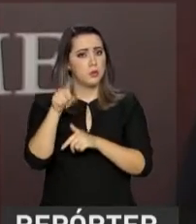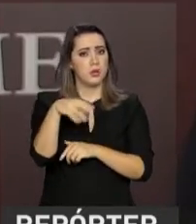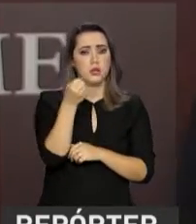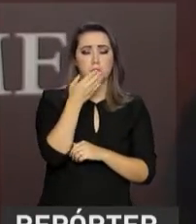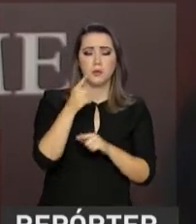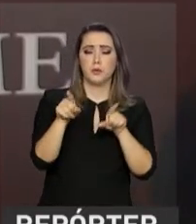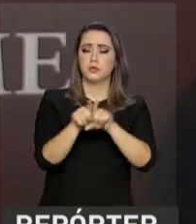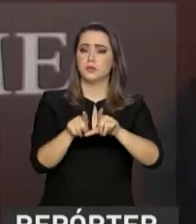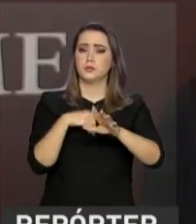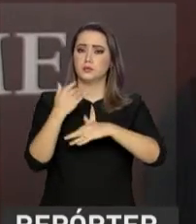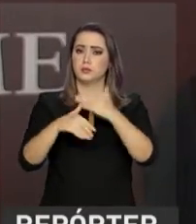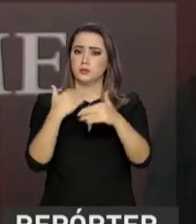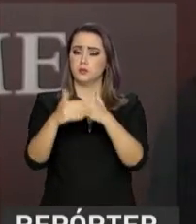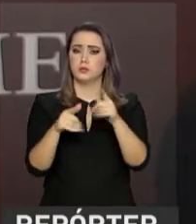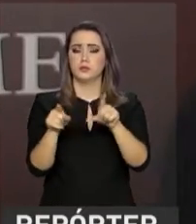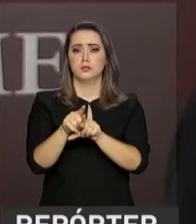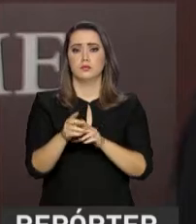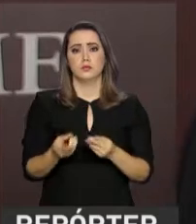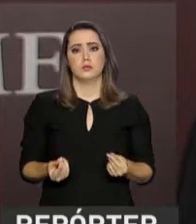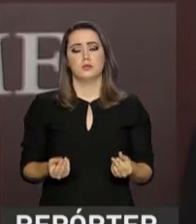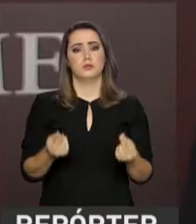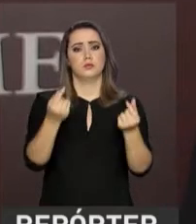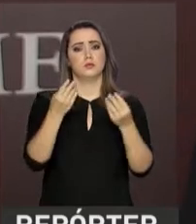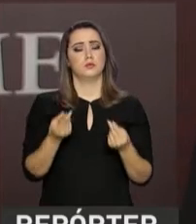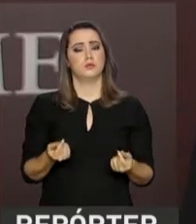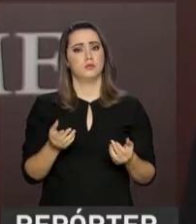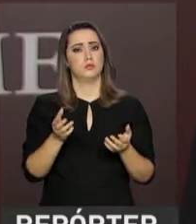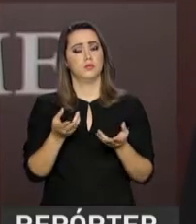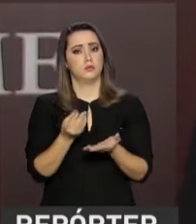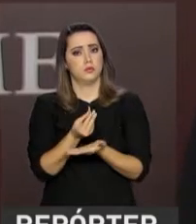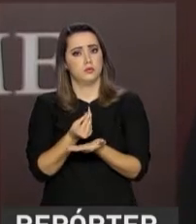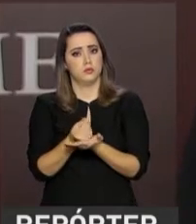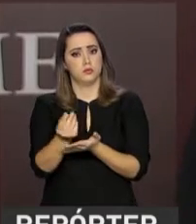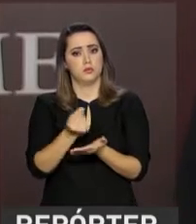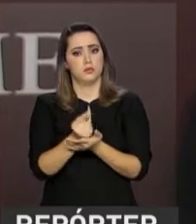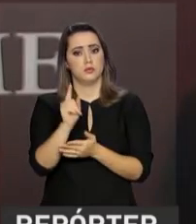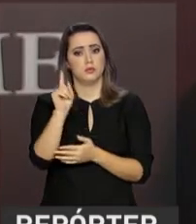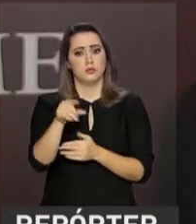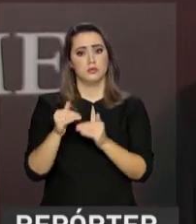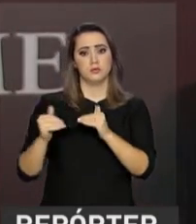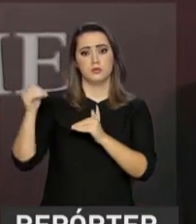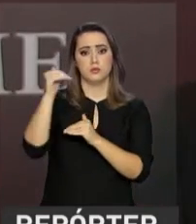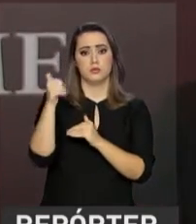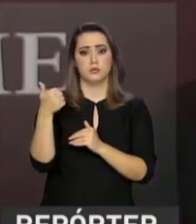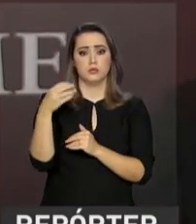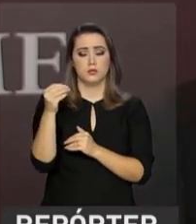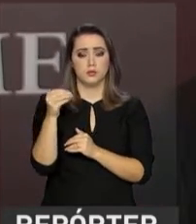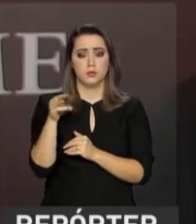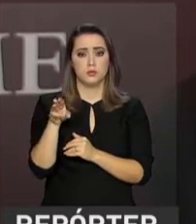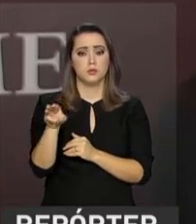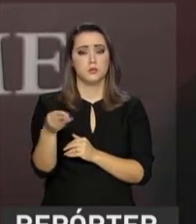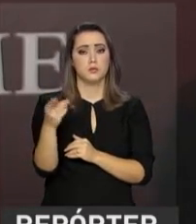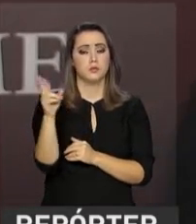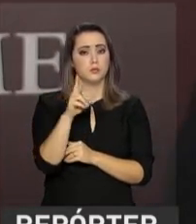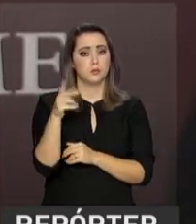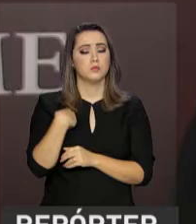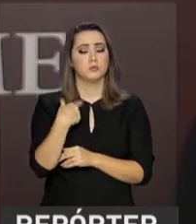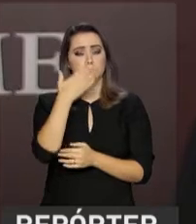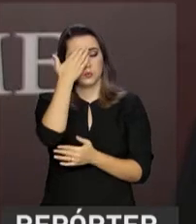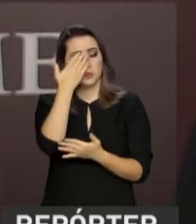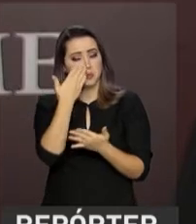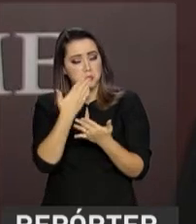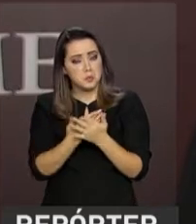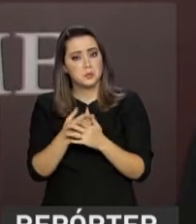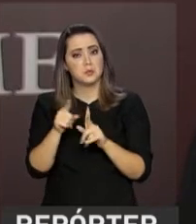volume de dinheiro, de recursos colocados, acima de 100 bilhões de reais. E eu